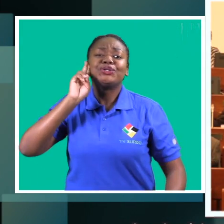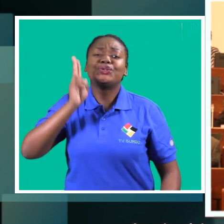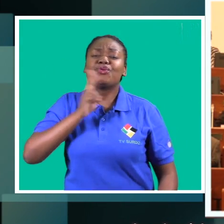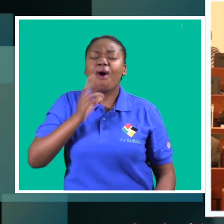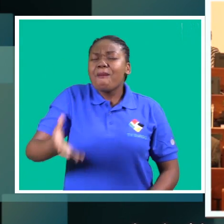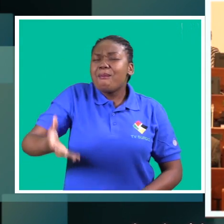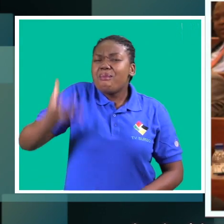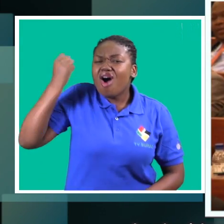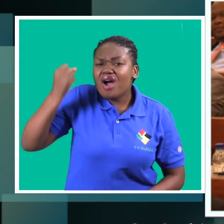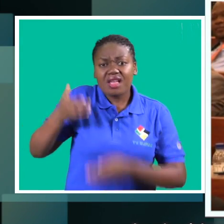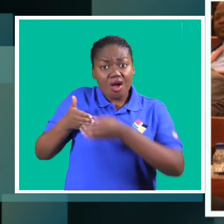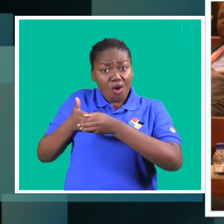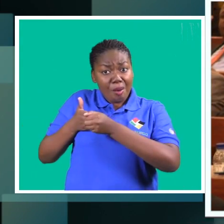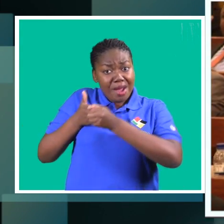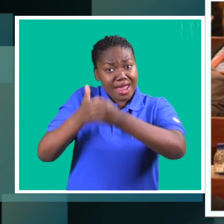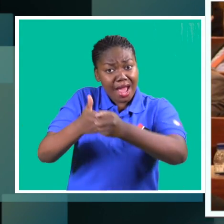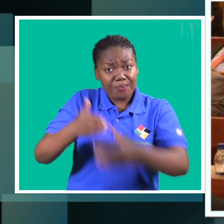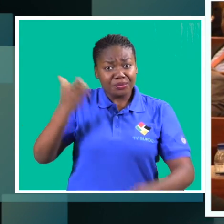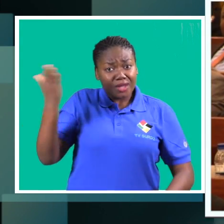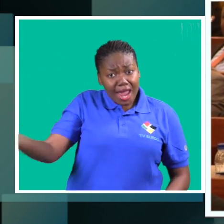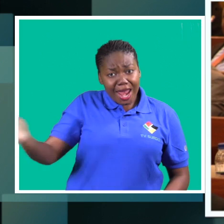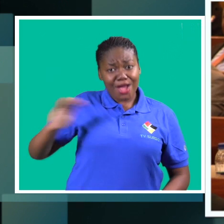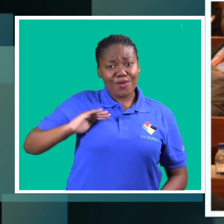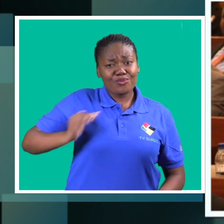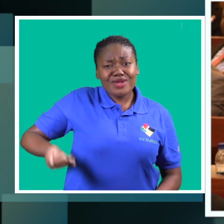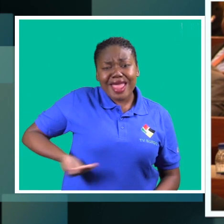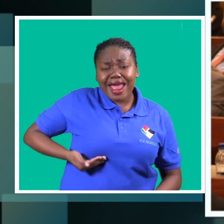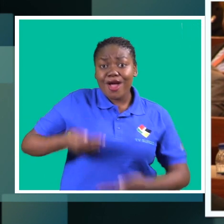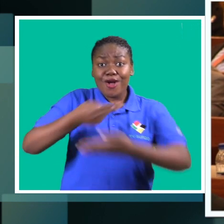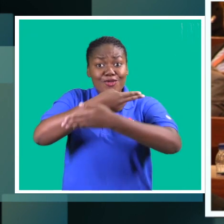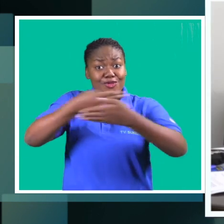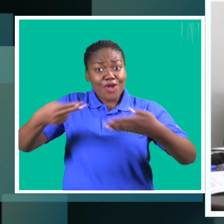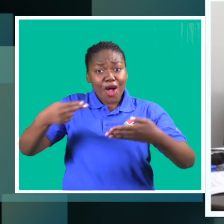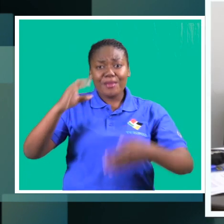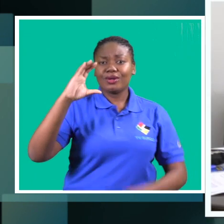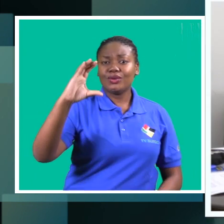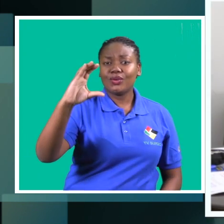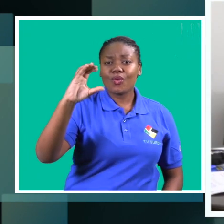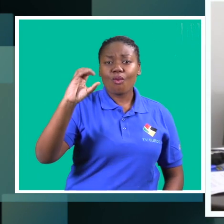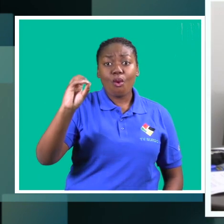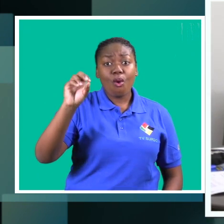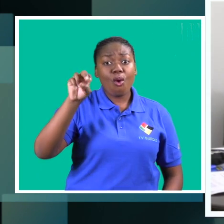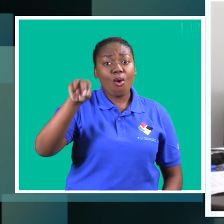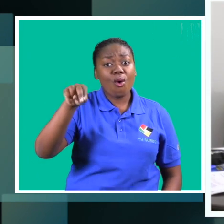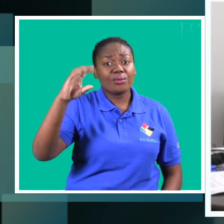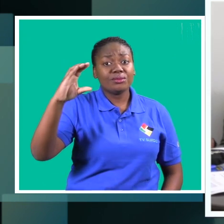os surdos podem acompanhá-las, Conceita respondeu nos seguintes termos.